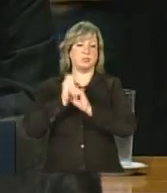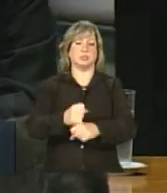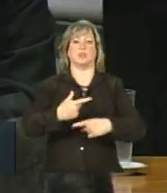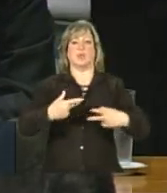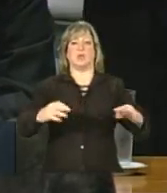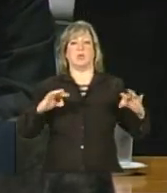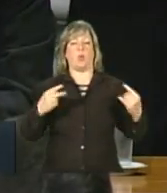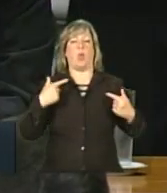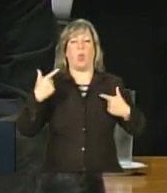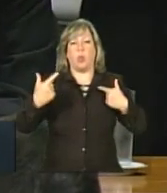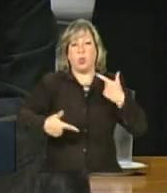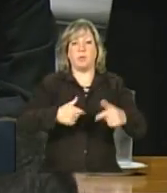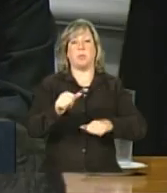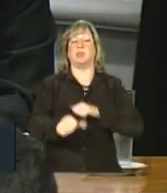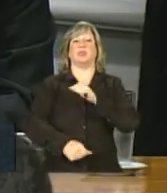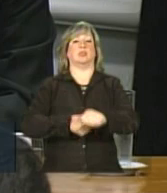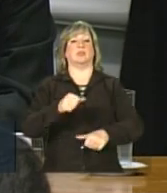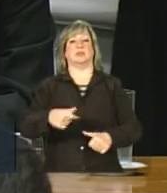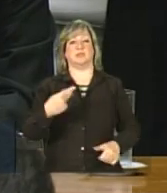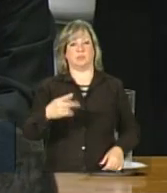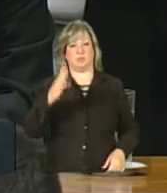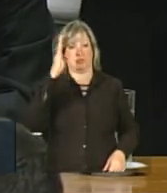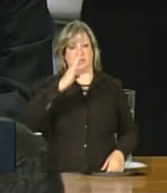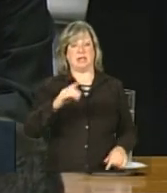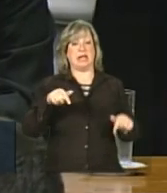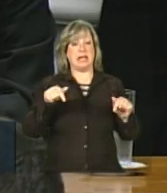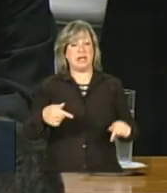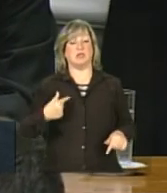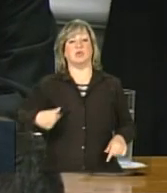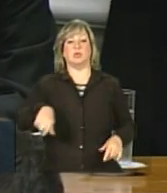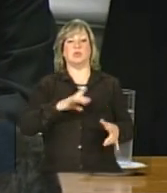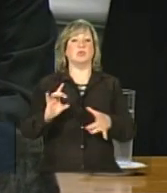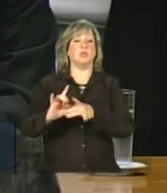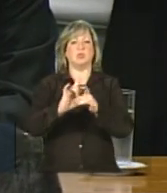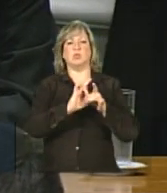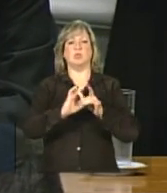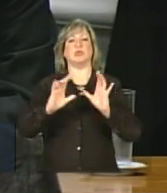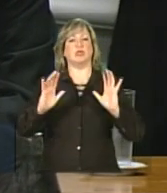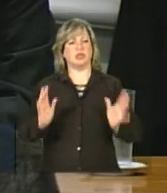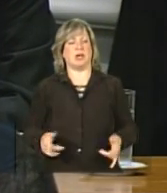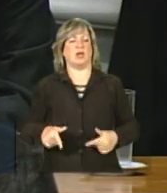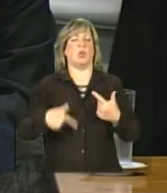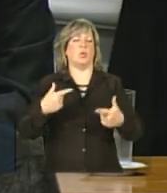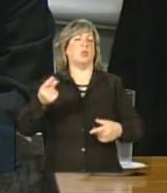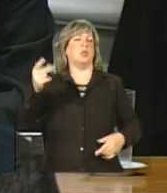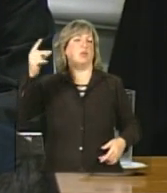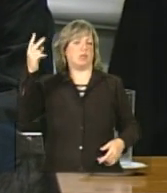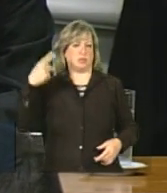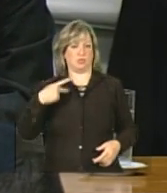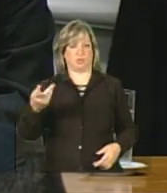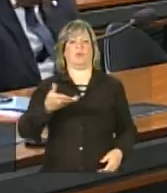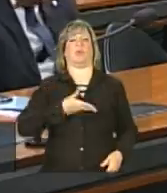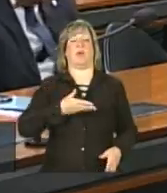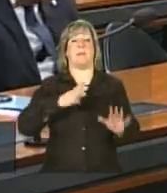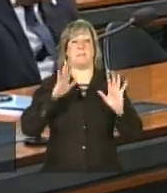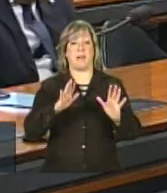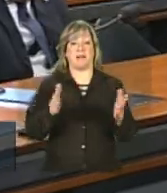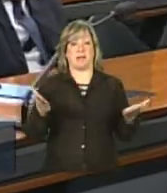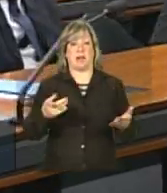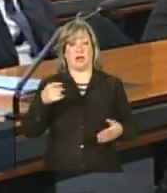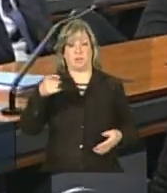luta transformadora do Brasil. E isso nos une já nessa batalha há muito tempo. Agora, com esse seu